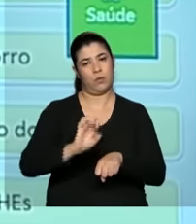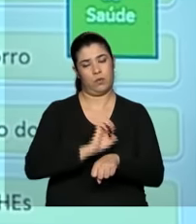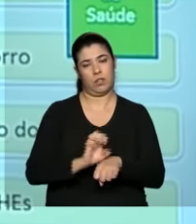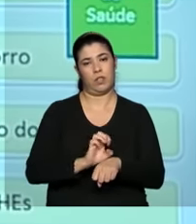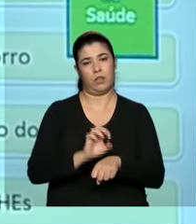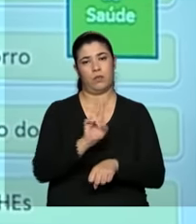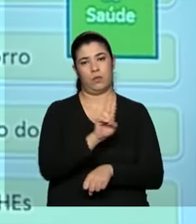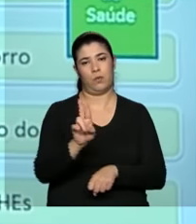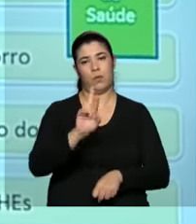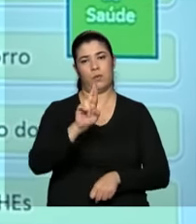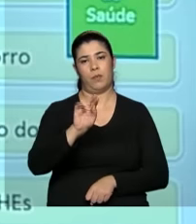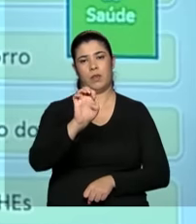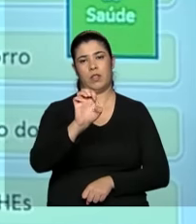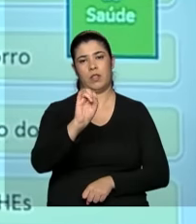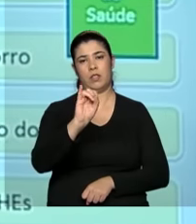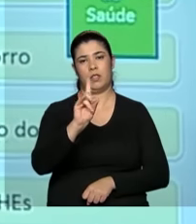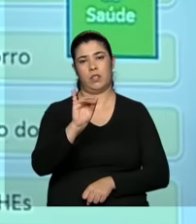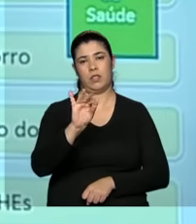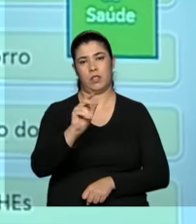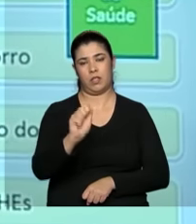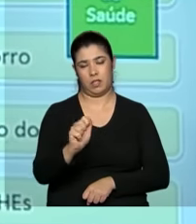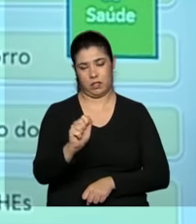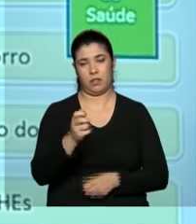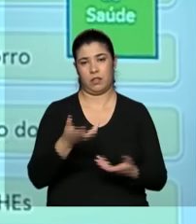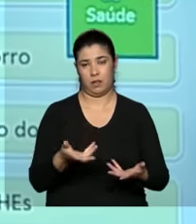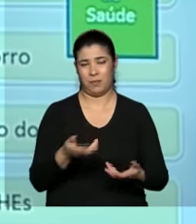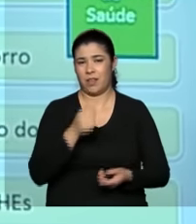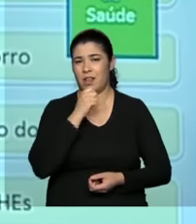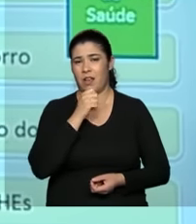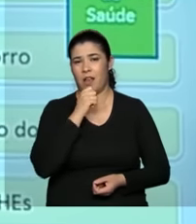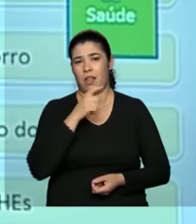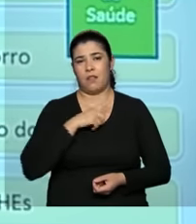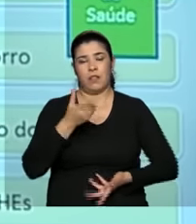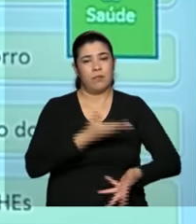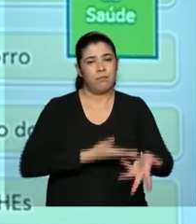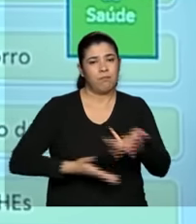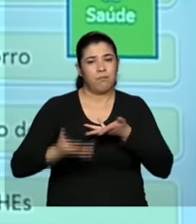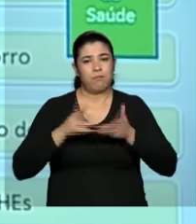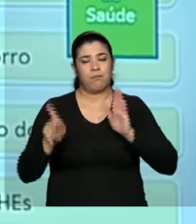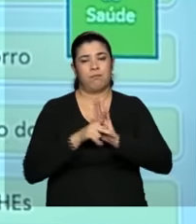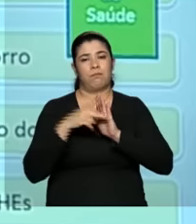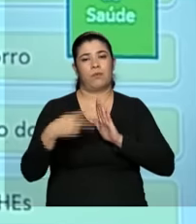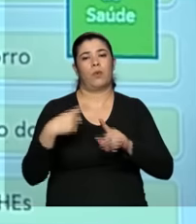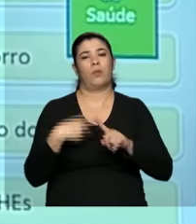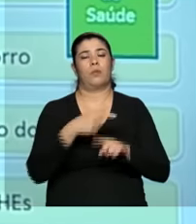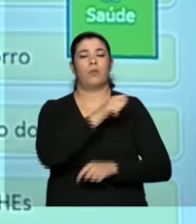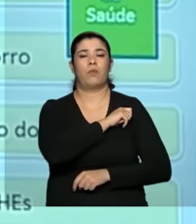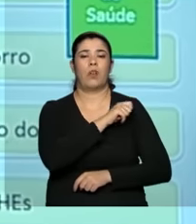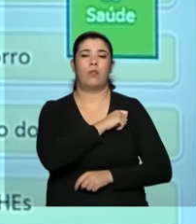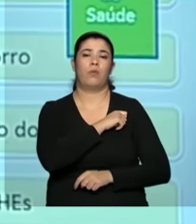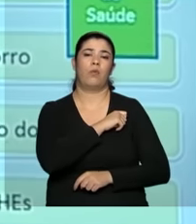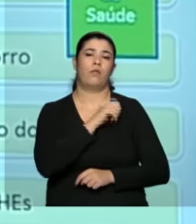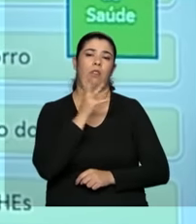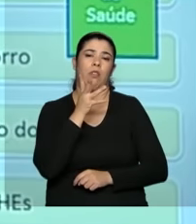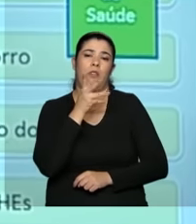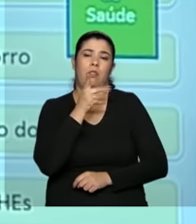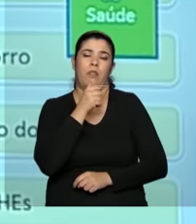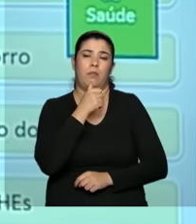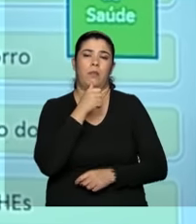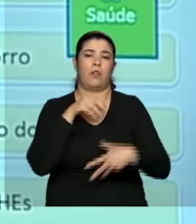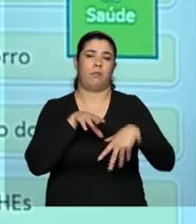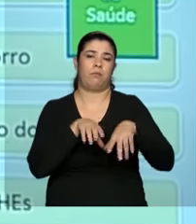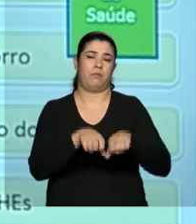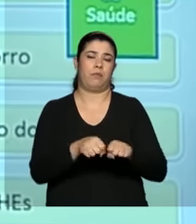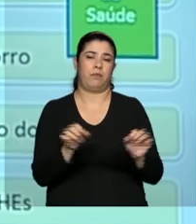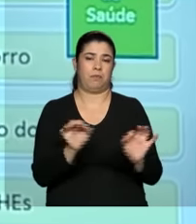É claro que essa residência médica não estará ainda atendendo os concluintes, porque eles estão longe de concluir. Mas por que, então, queremos